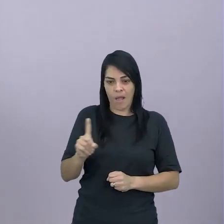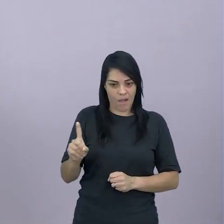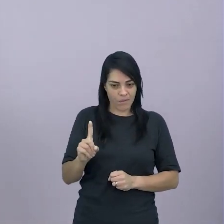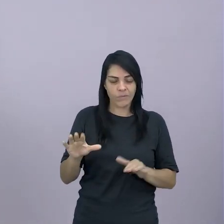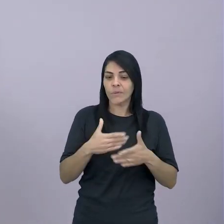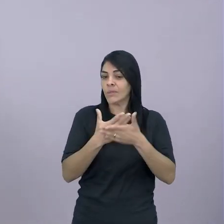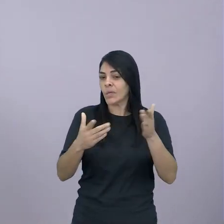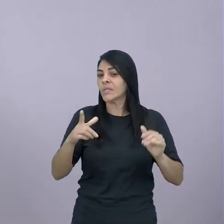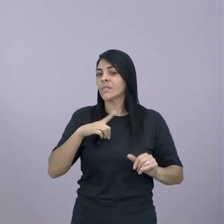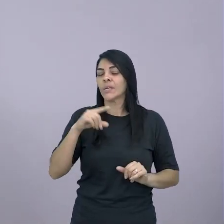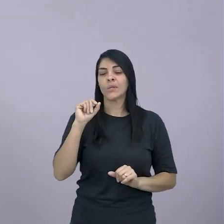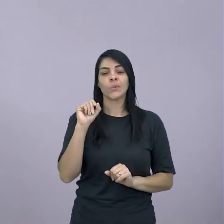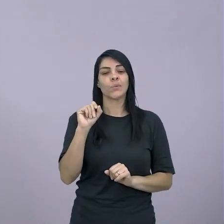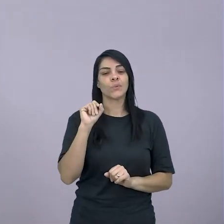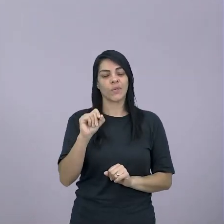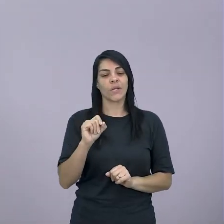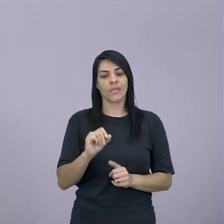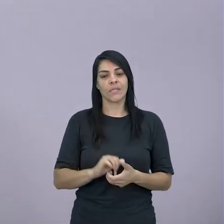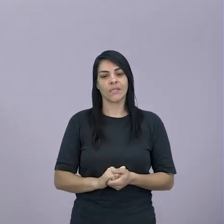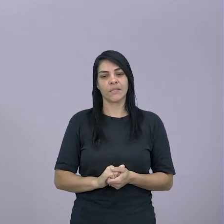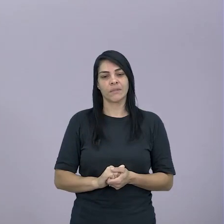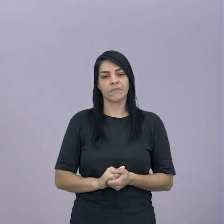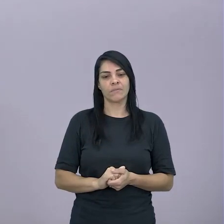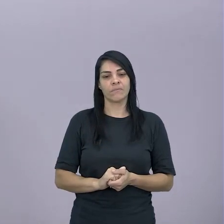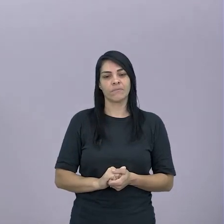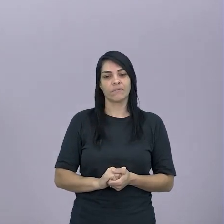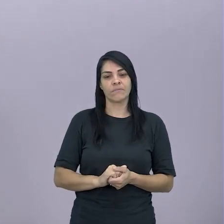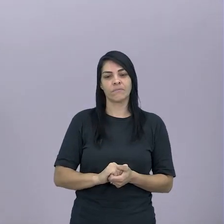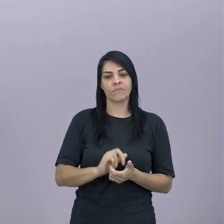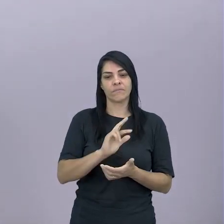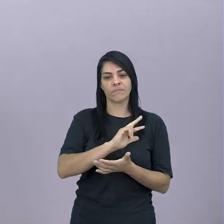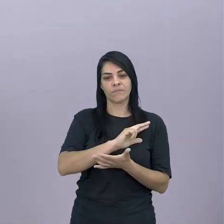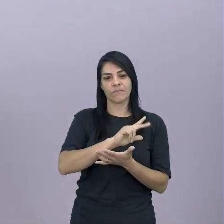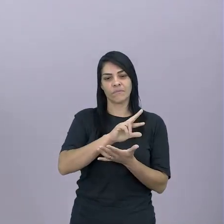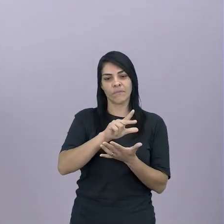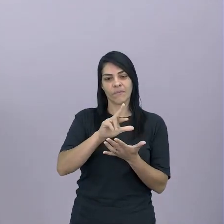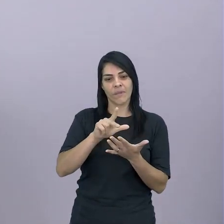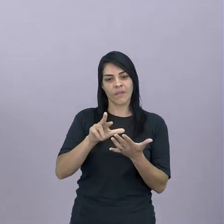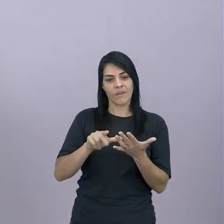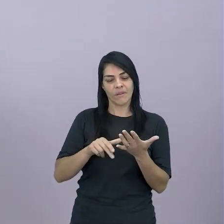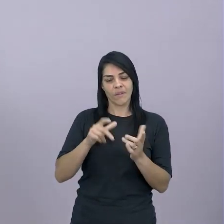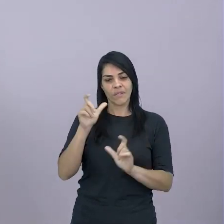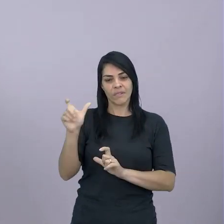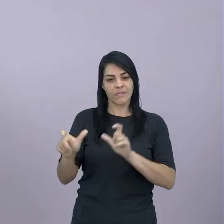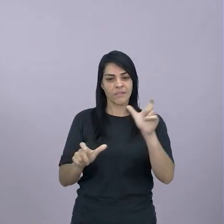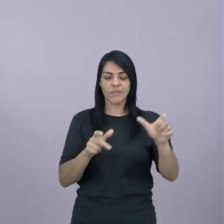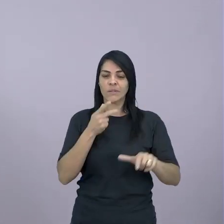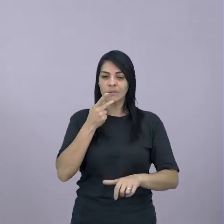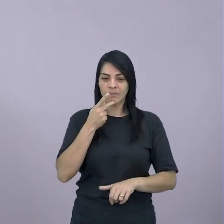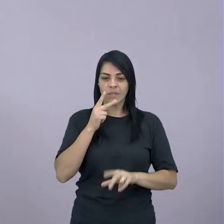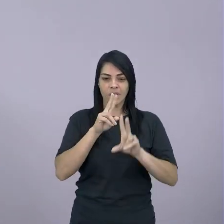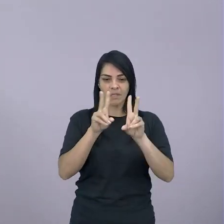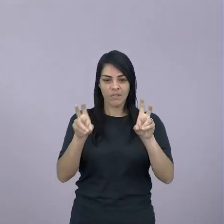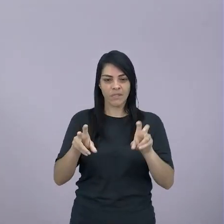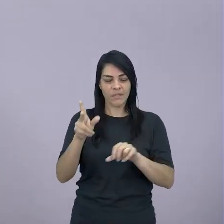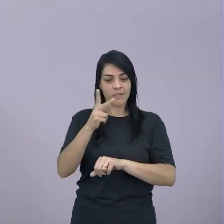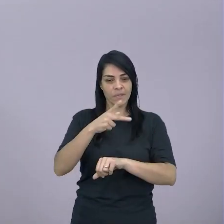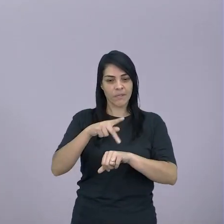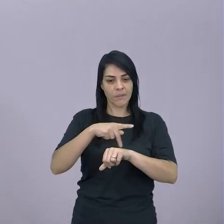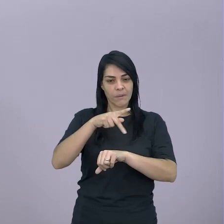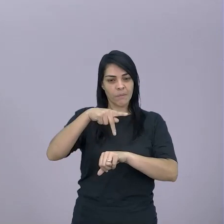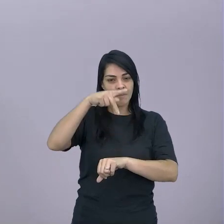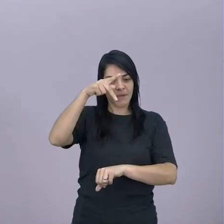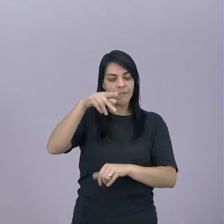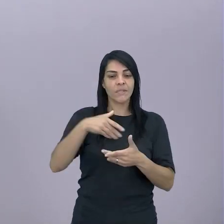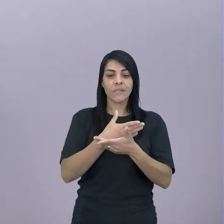aí a gente tem falando aí um pouquinho, né, dessa questão da Páscoa, né, que a gente traz aqui